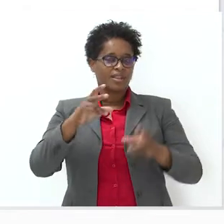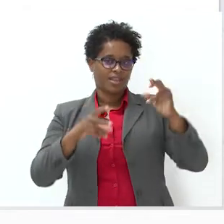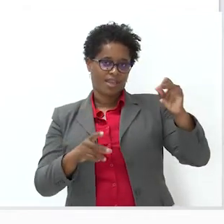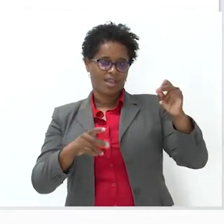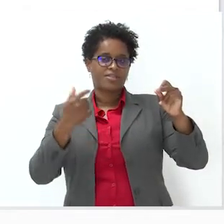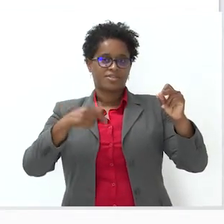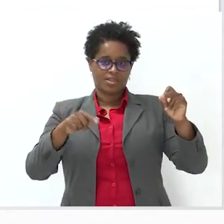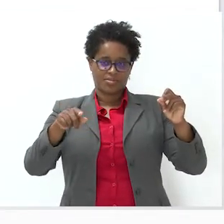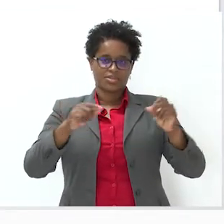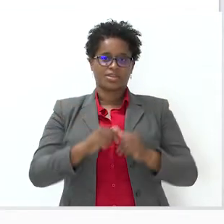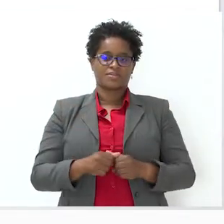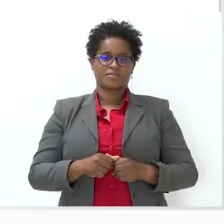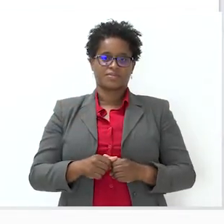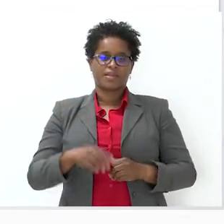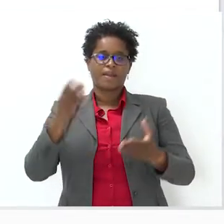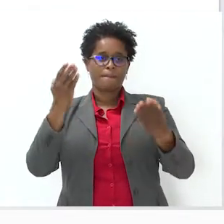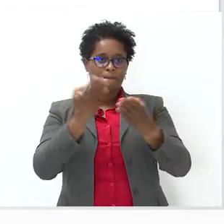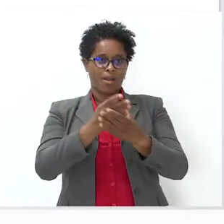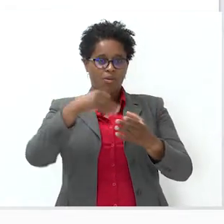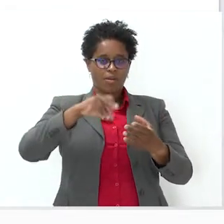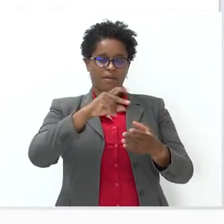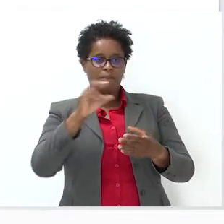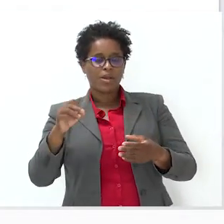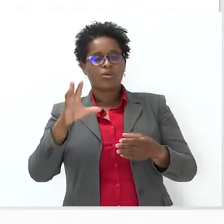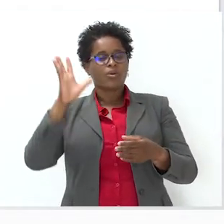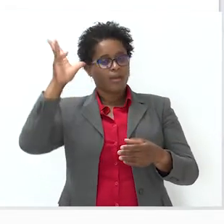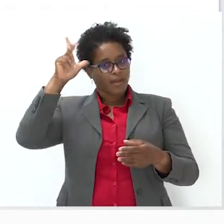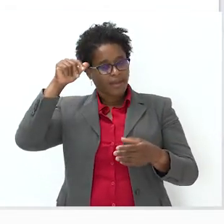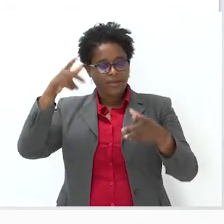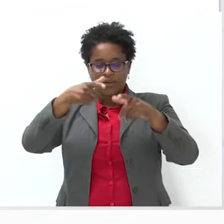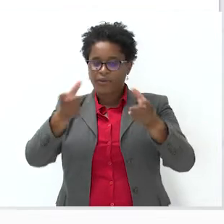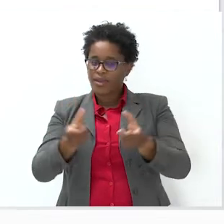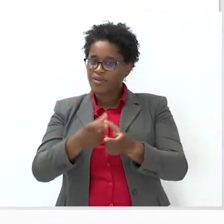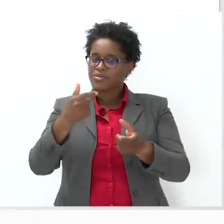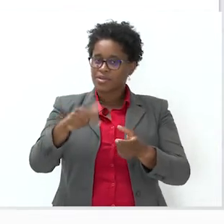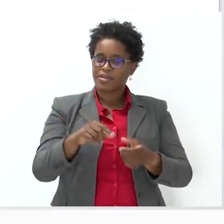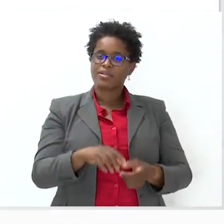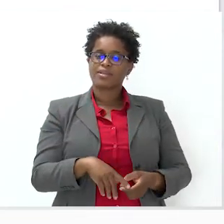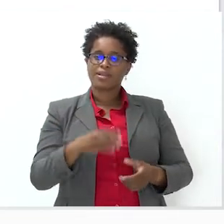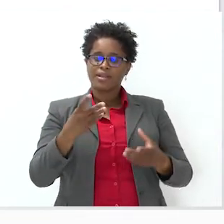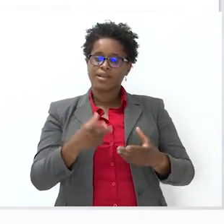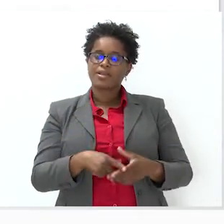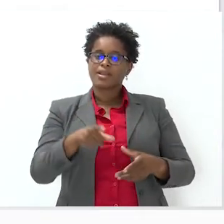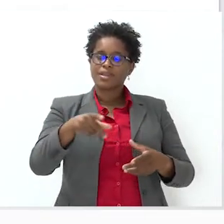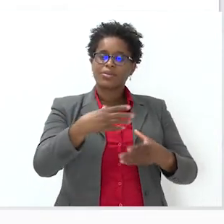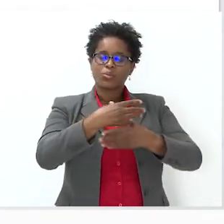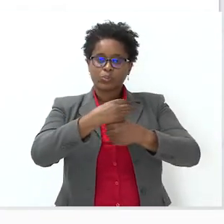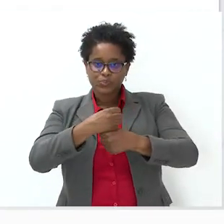linha A temos pão com queijo. Exatamente. Sumo